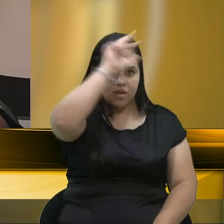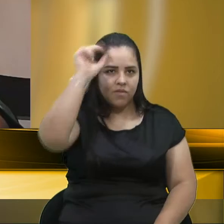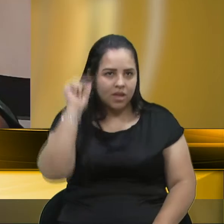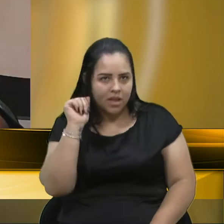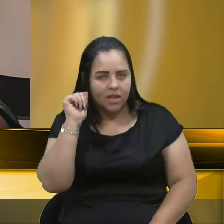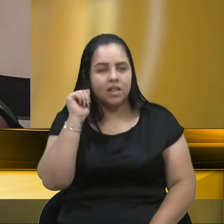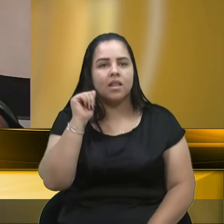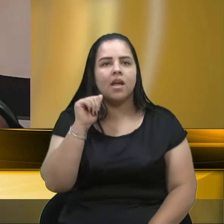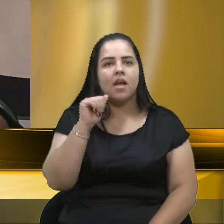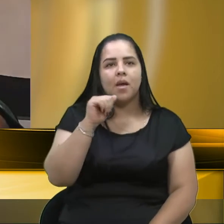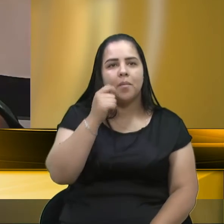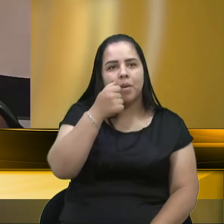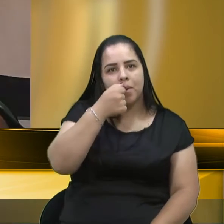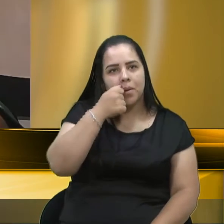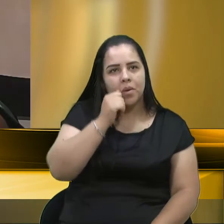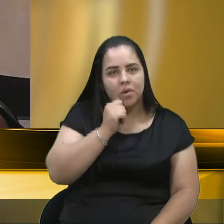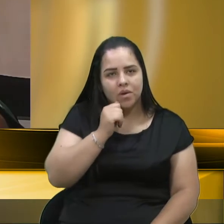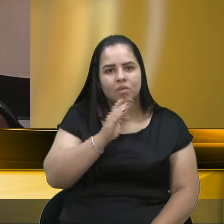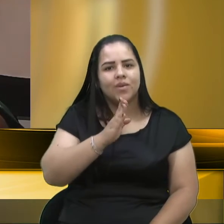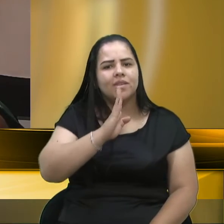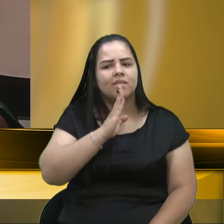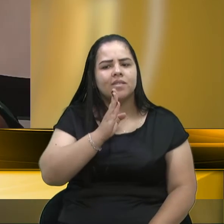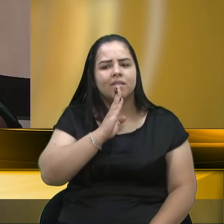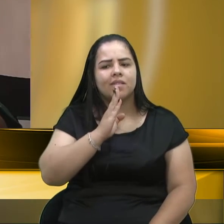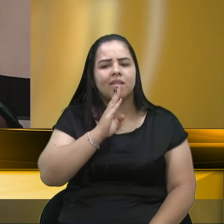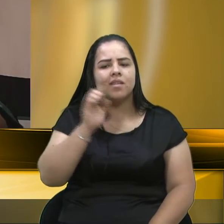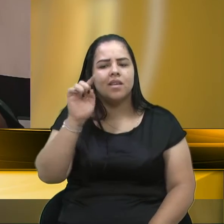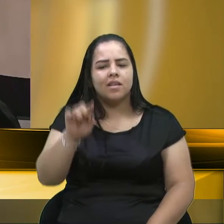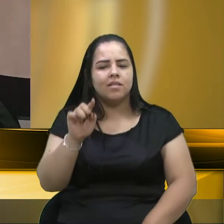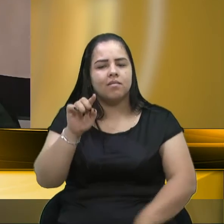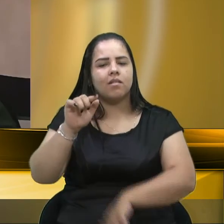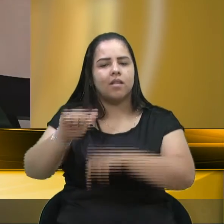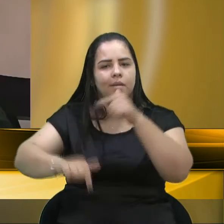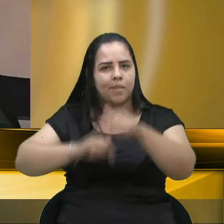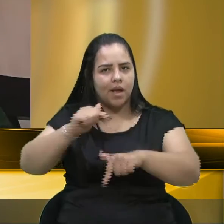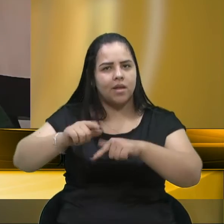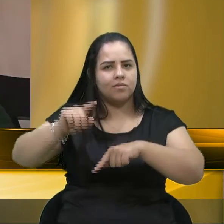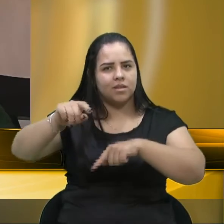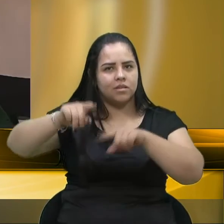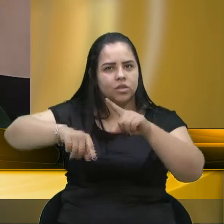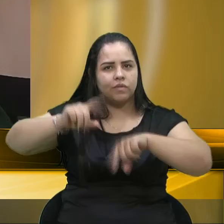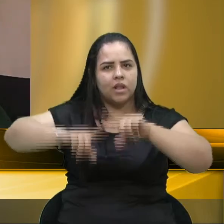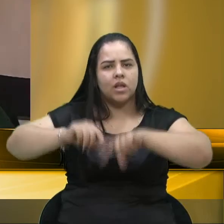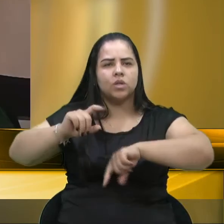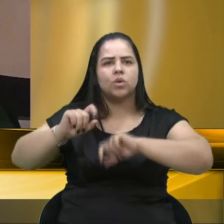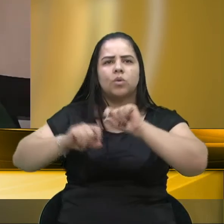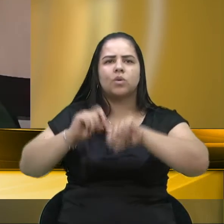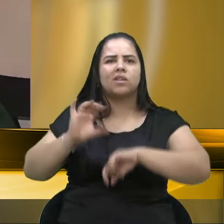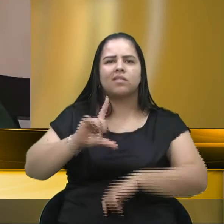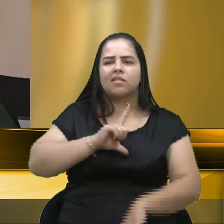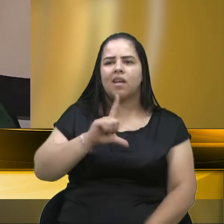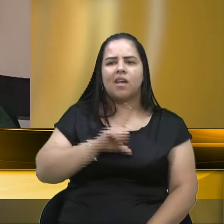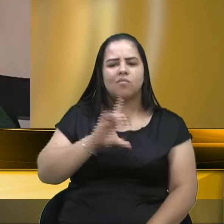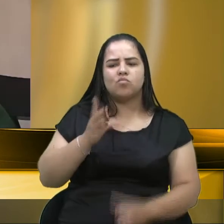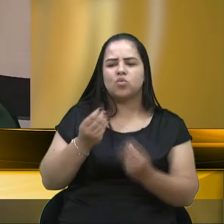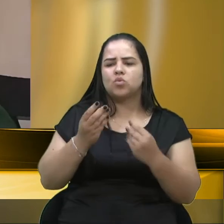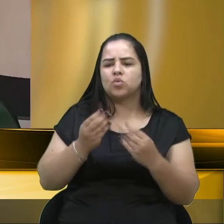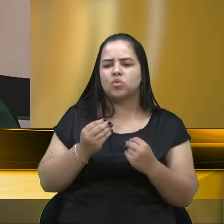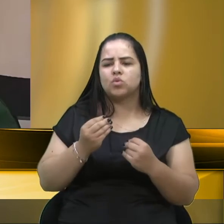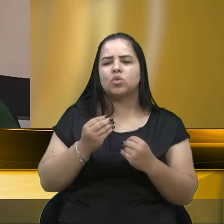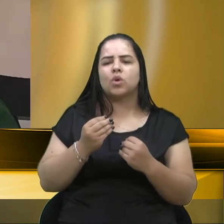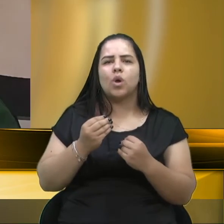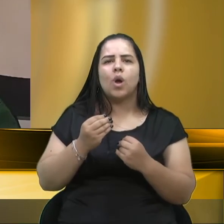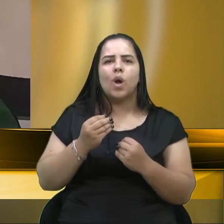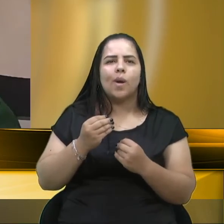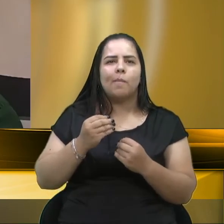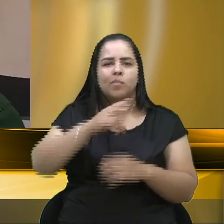da AMAFA, né, para que ela pudesse ver com os próprios olhos o que muitos municípios, Carlos Barbosa, Garibaldi, já vem